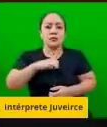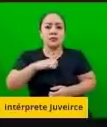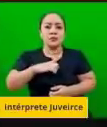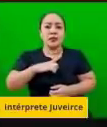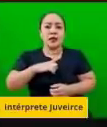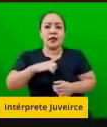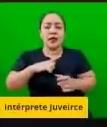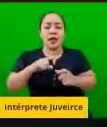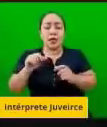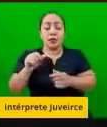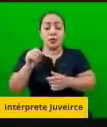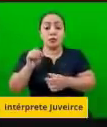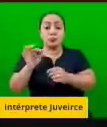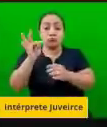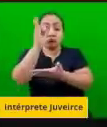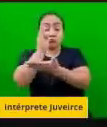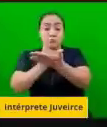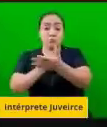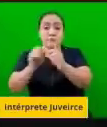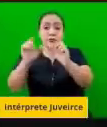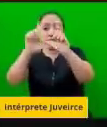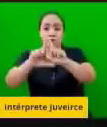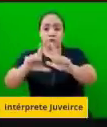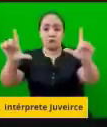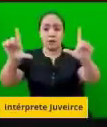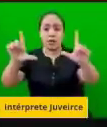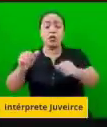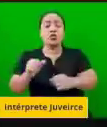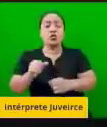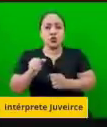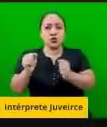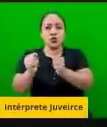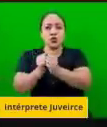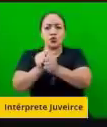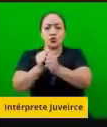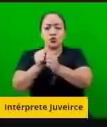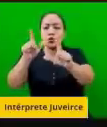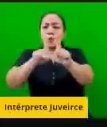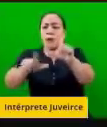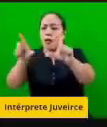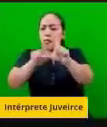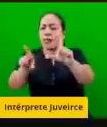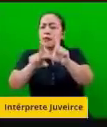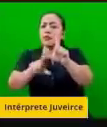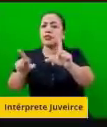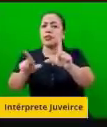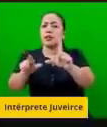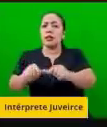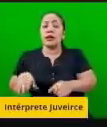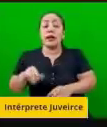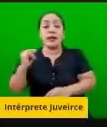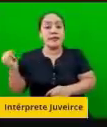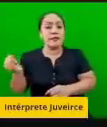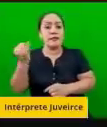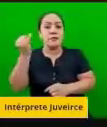nós coloquemos uma legenda e dentro dessa legenda as referências da nossa